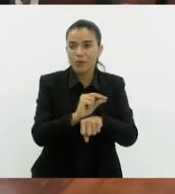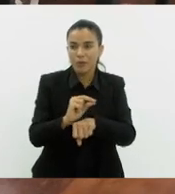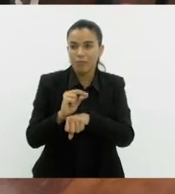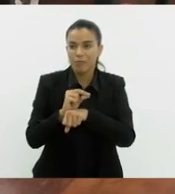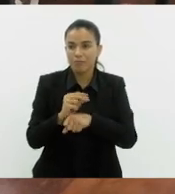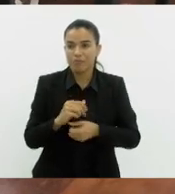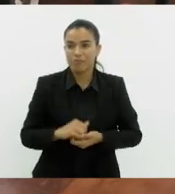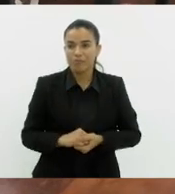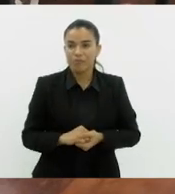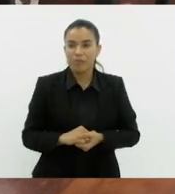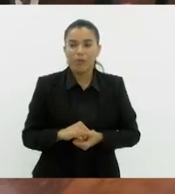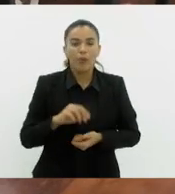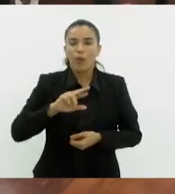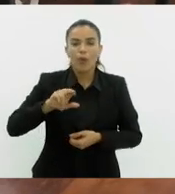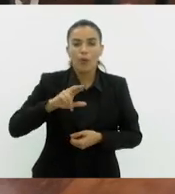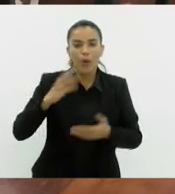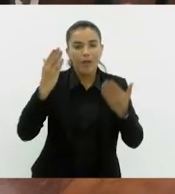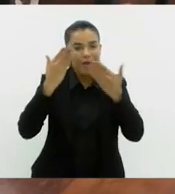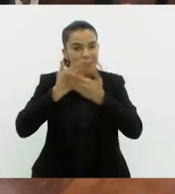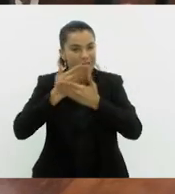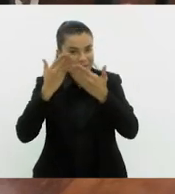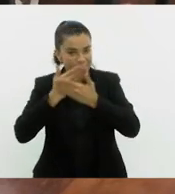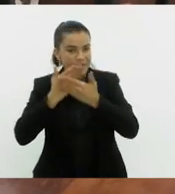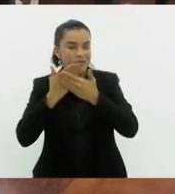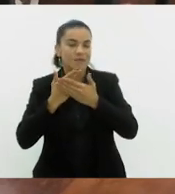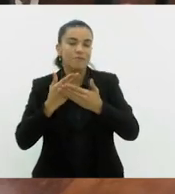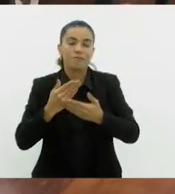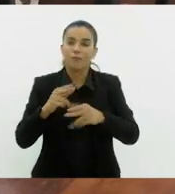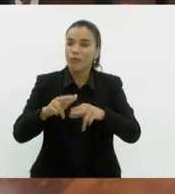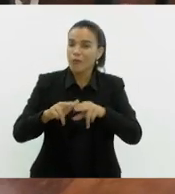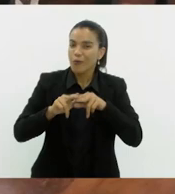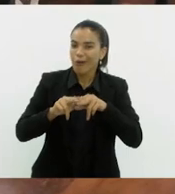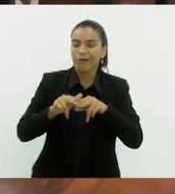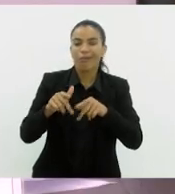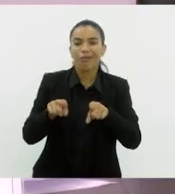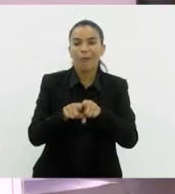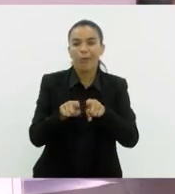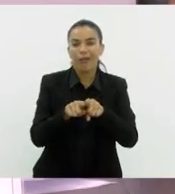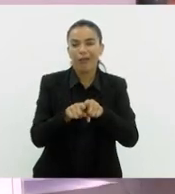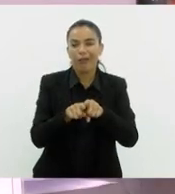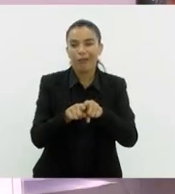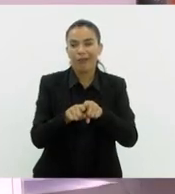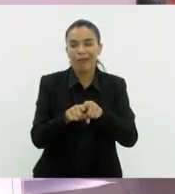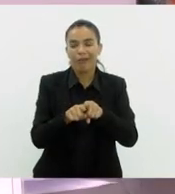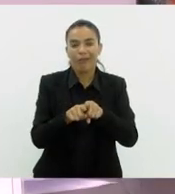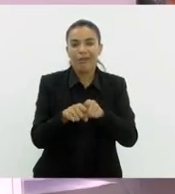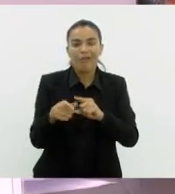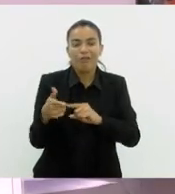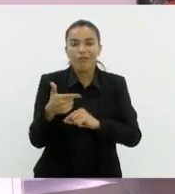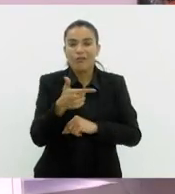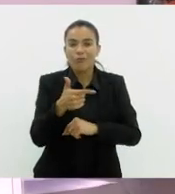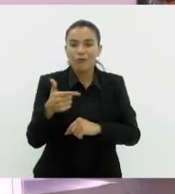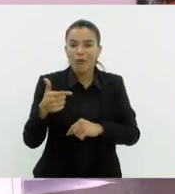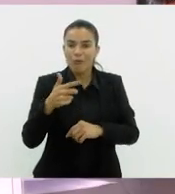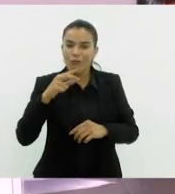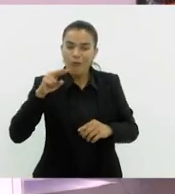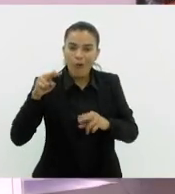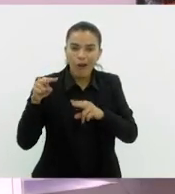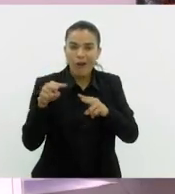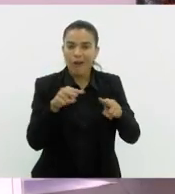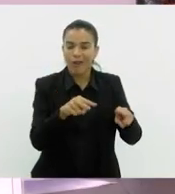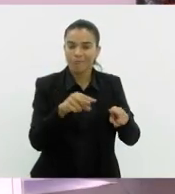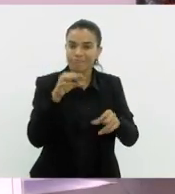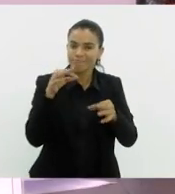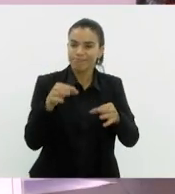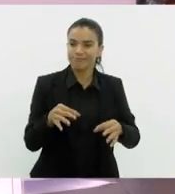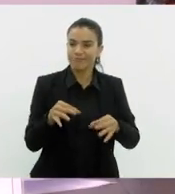é isso. Não são invisíveis, são invisibilizados justamente porque não se quer olhar de maneira concreta para uma situação